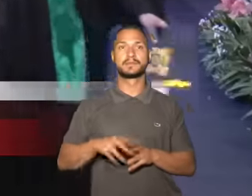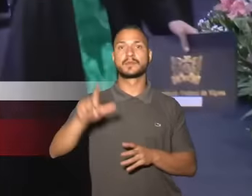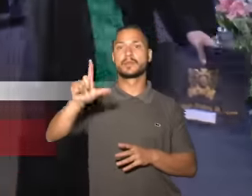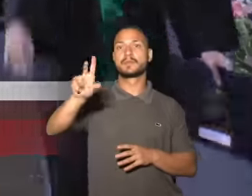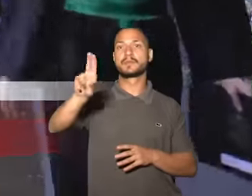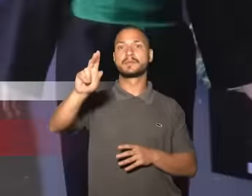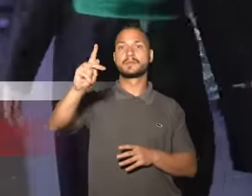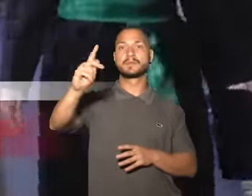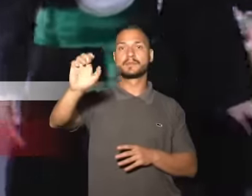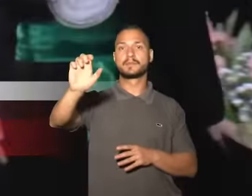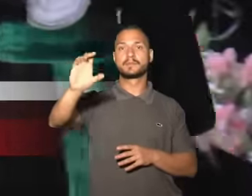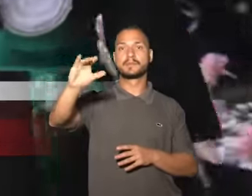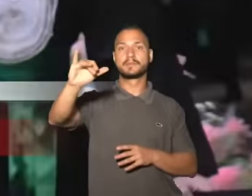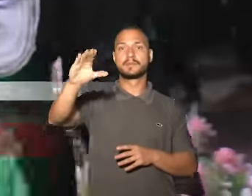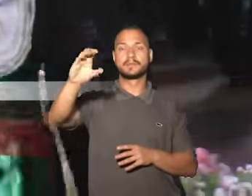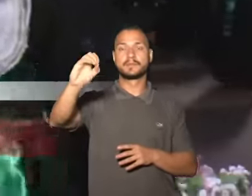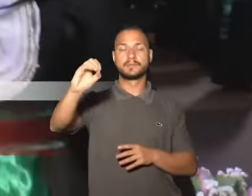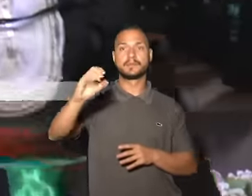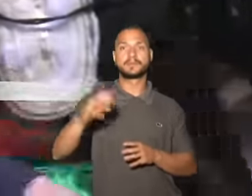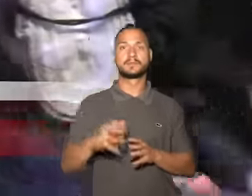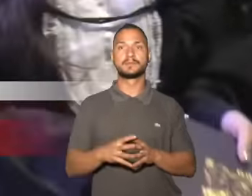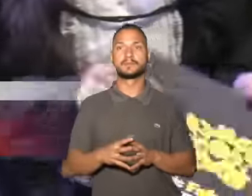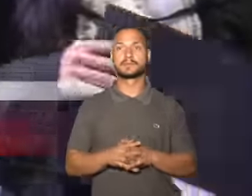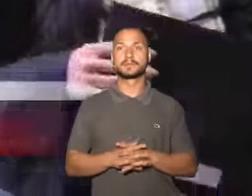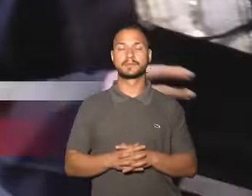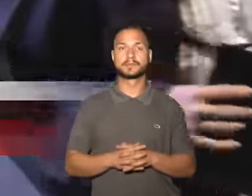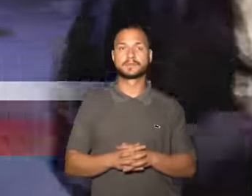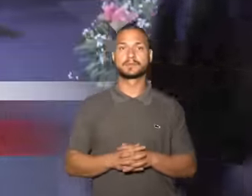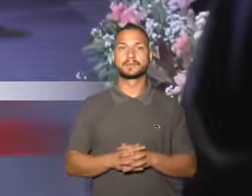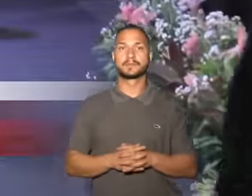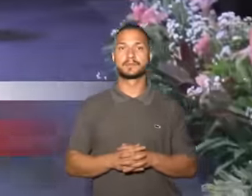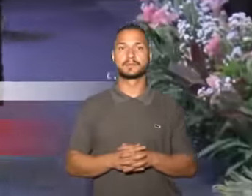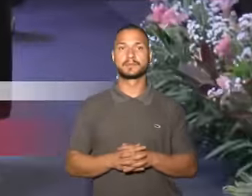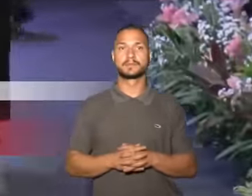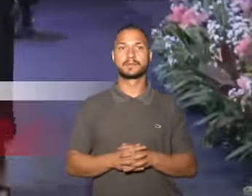Lupércio Soares Davi Brumano.